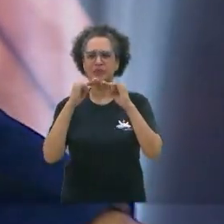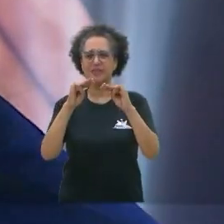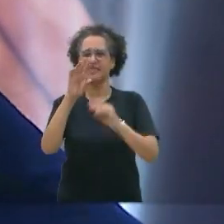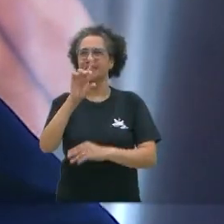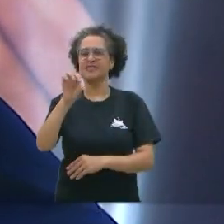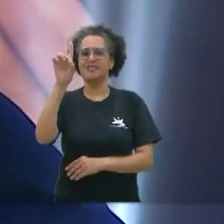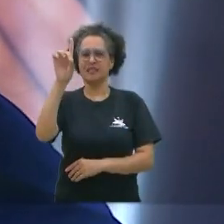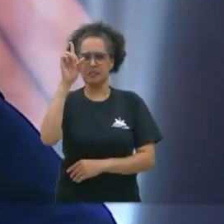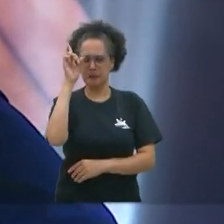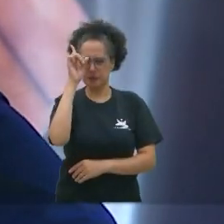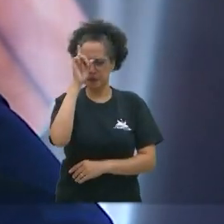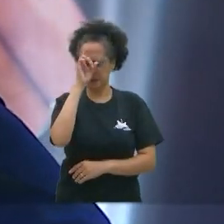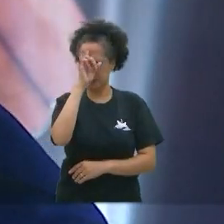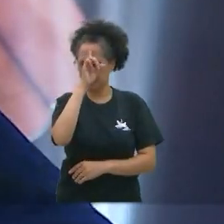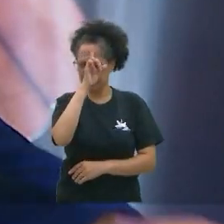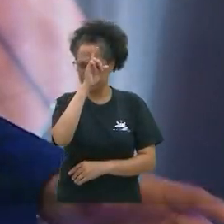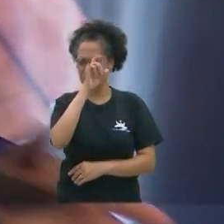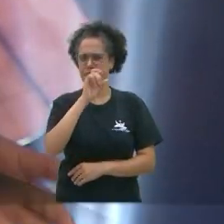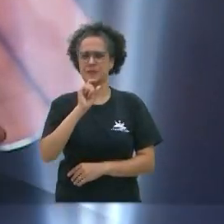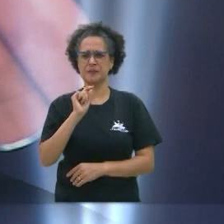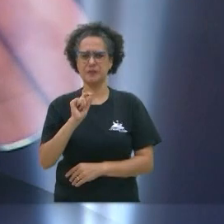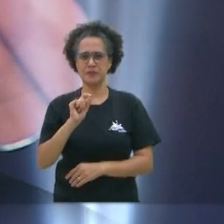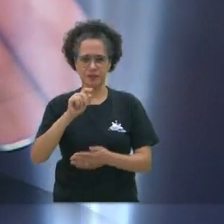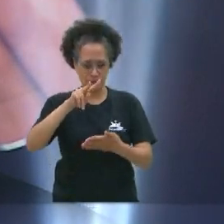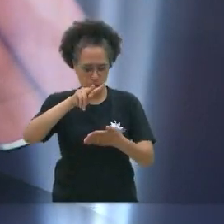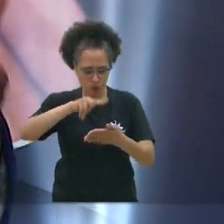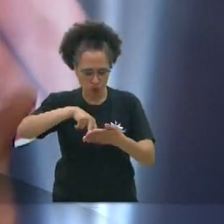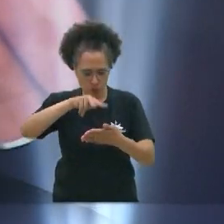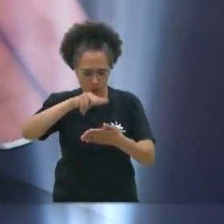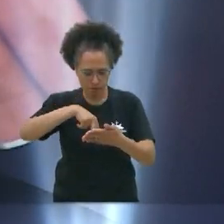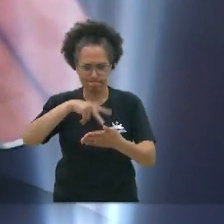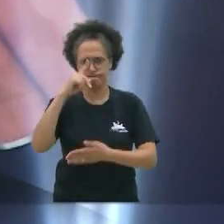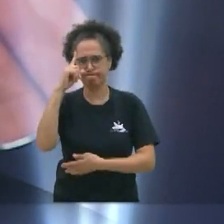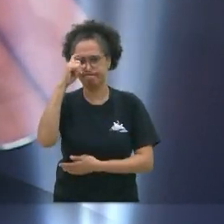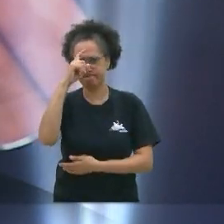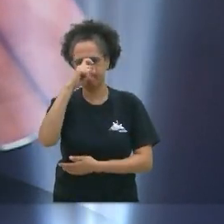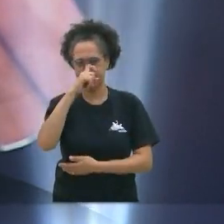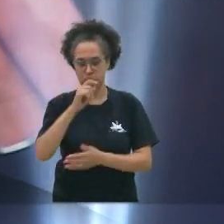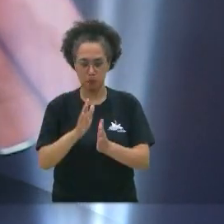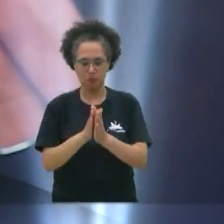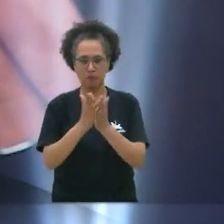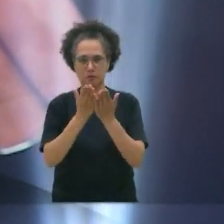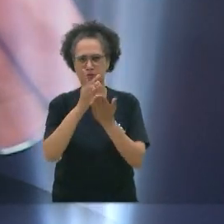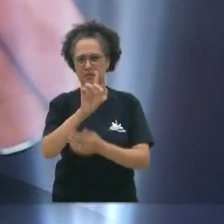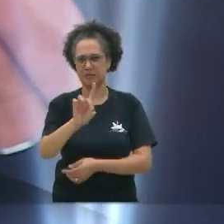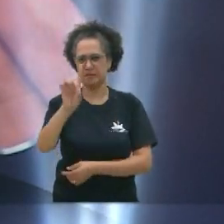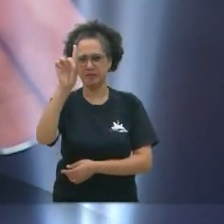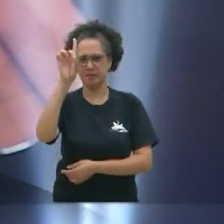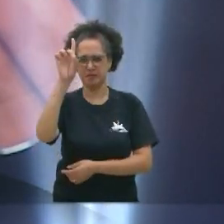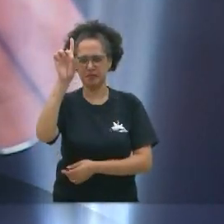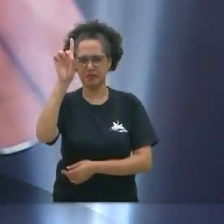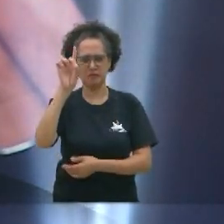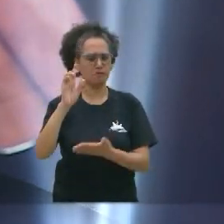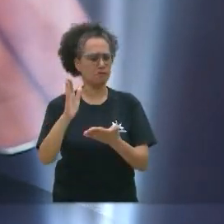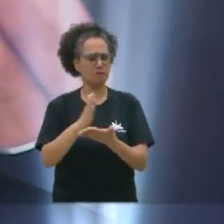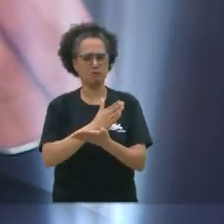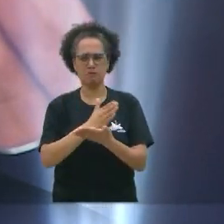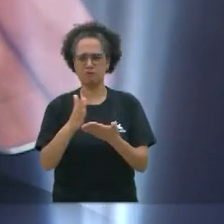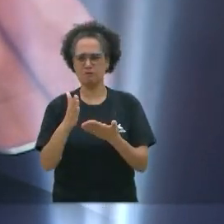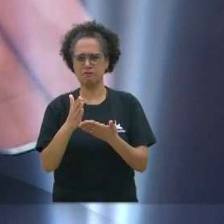tenho dificuldade de ler as Sagradas Escrituras. Às vezes